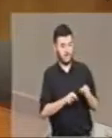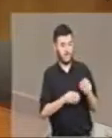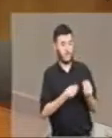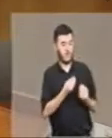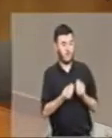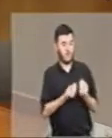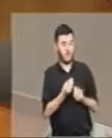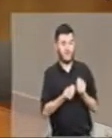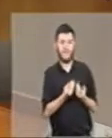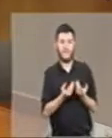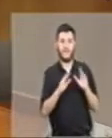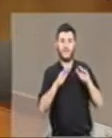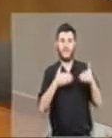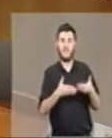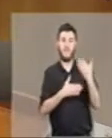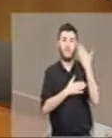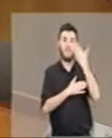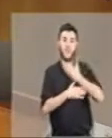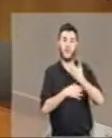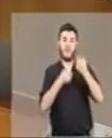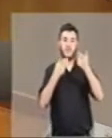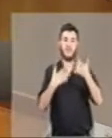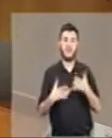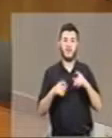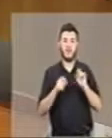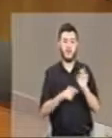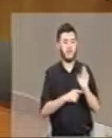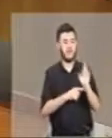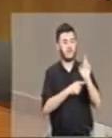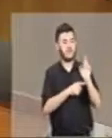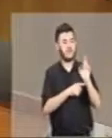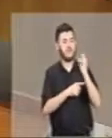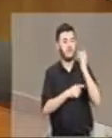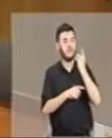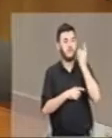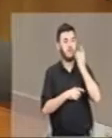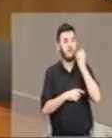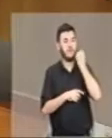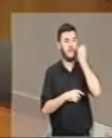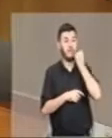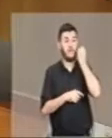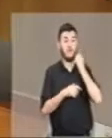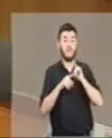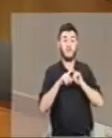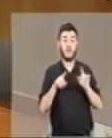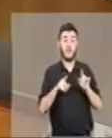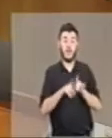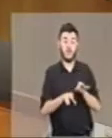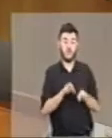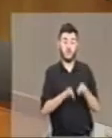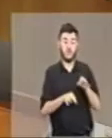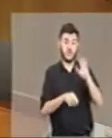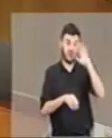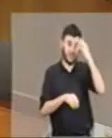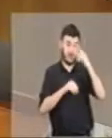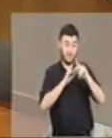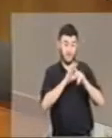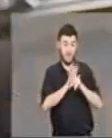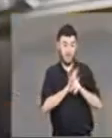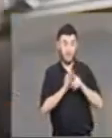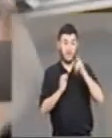aos parlamentares que ficam sujeitos à reserva de jurisdição, diz o ministro Fachin, elas não podem ser utilizadas. Está